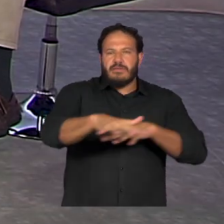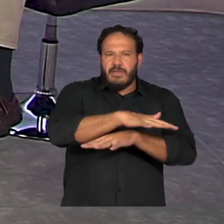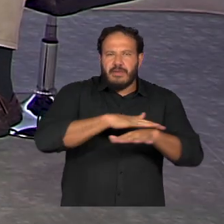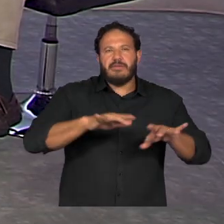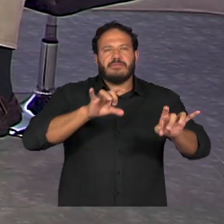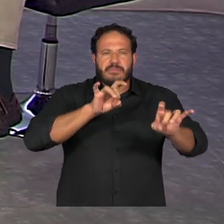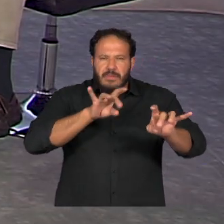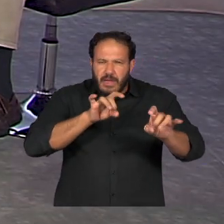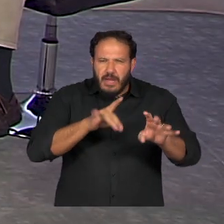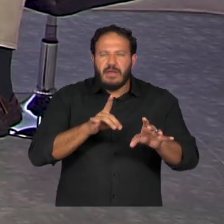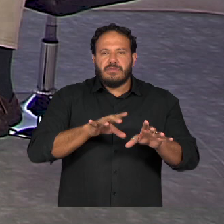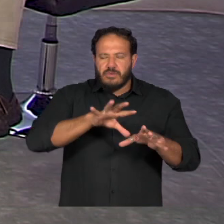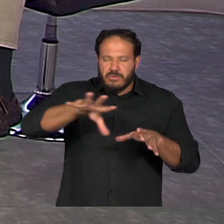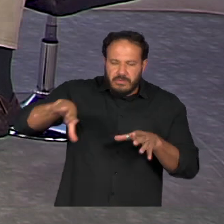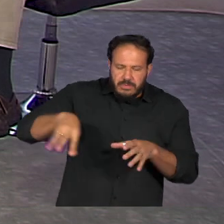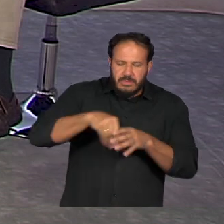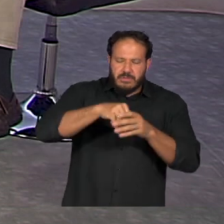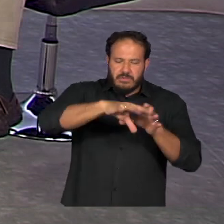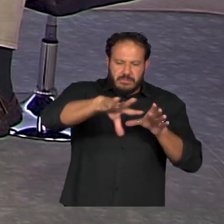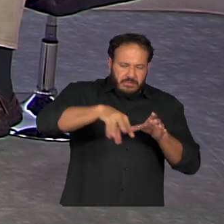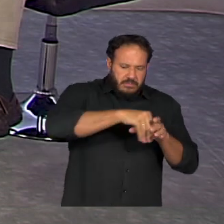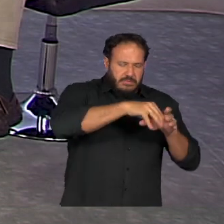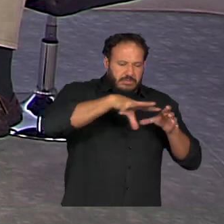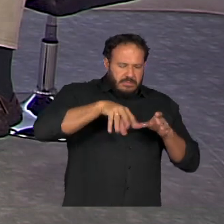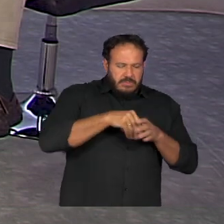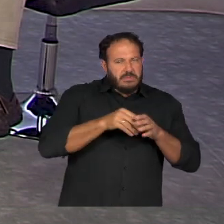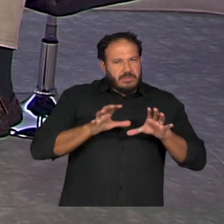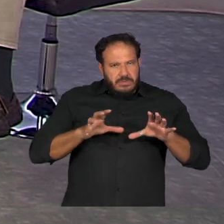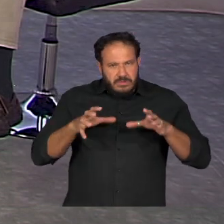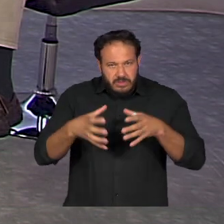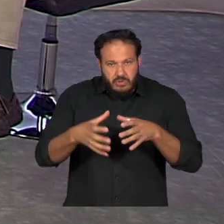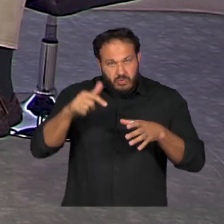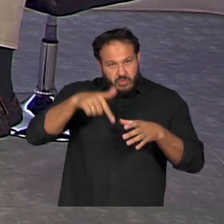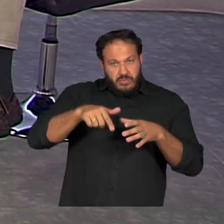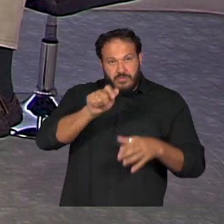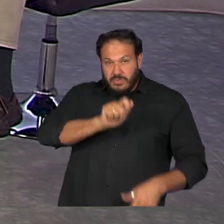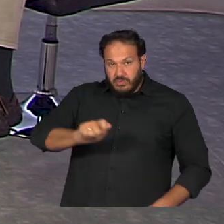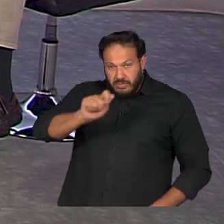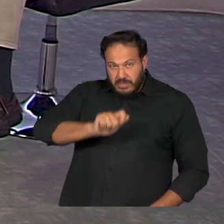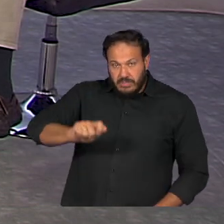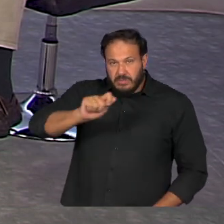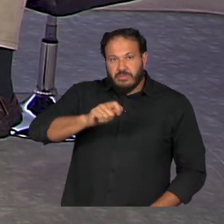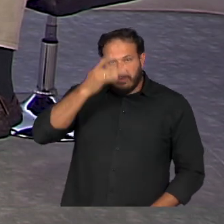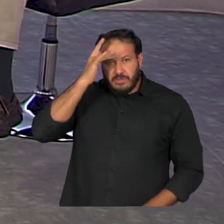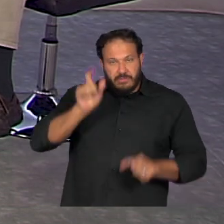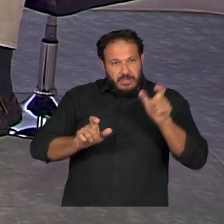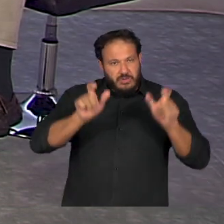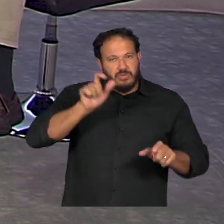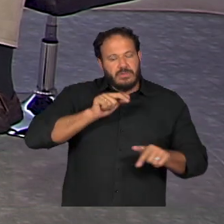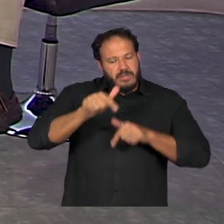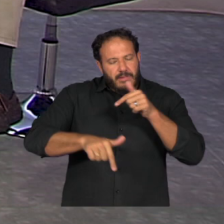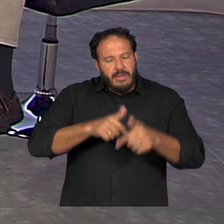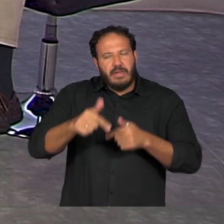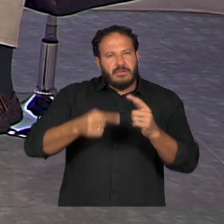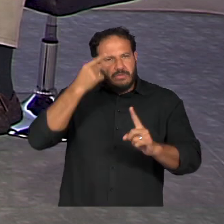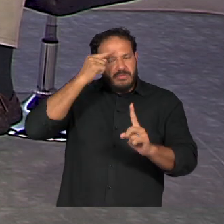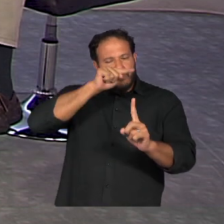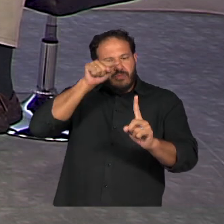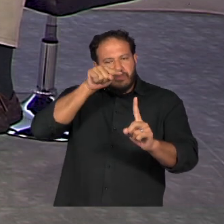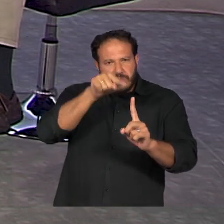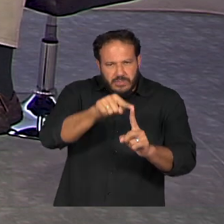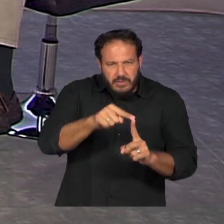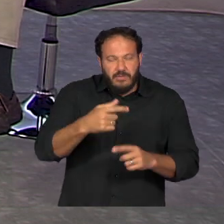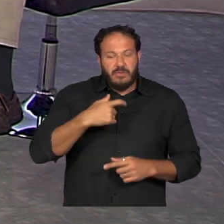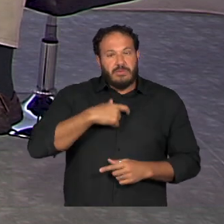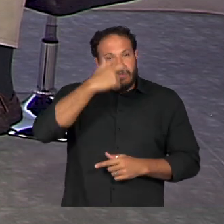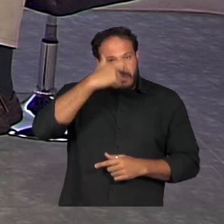Então dentro desse desse quadro de pessoas que trabalham em prol dos objetivos da adide o meu